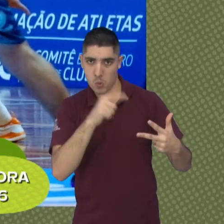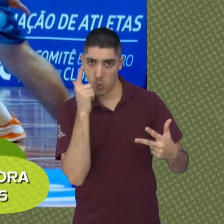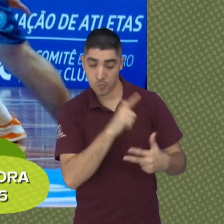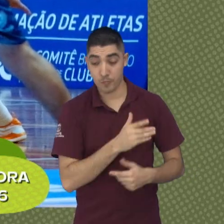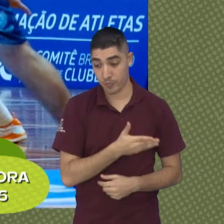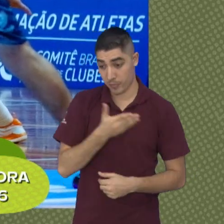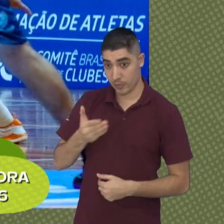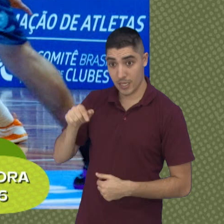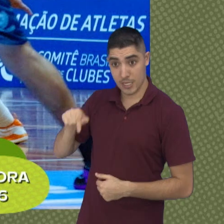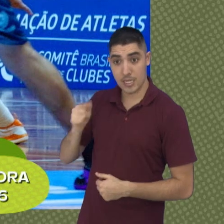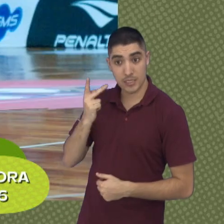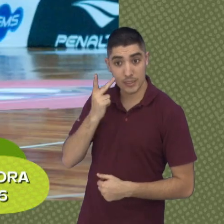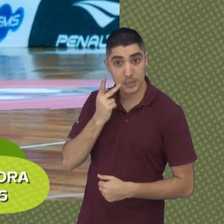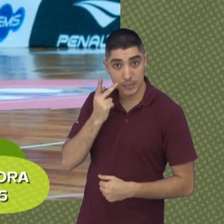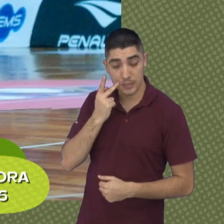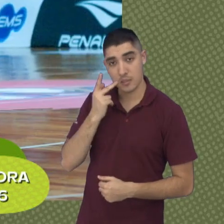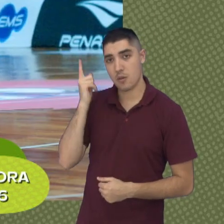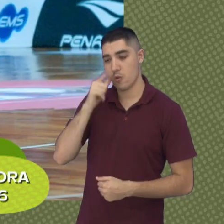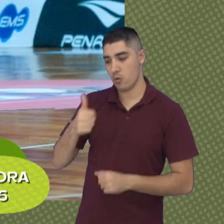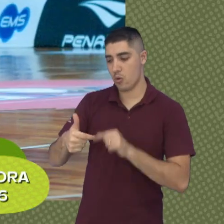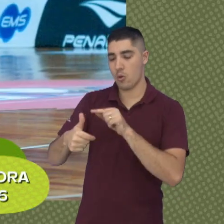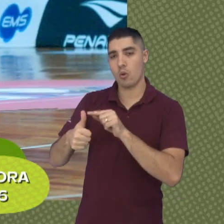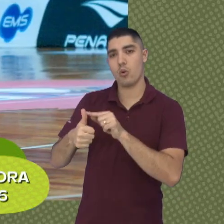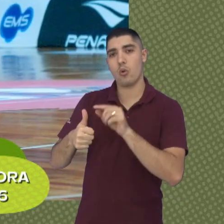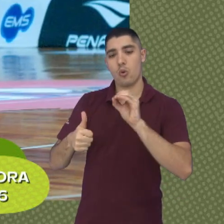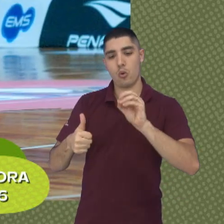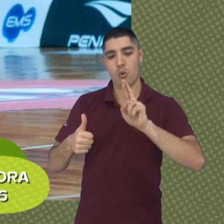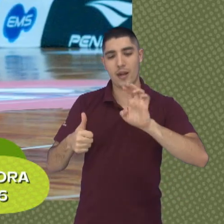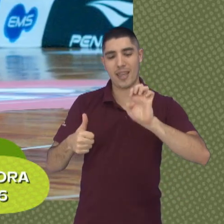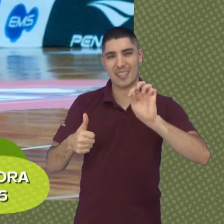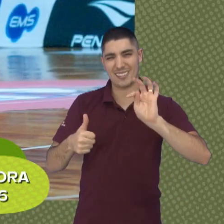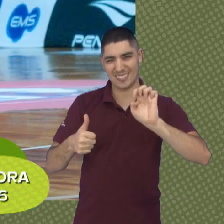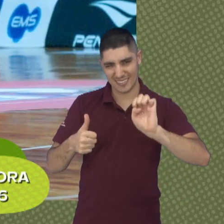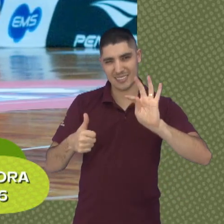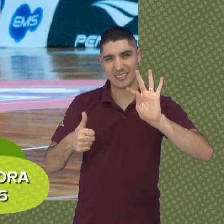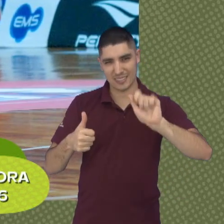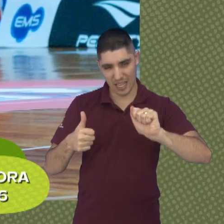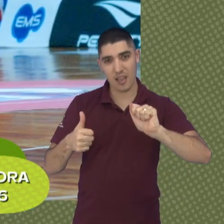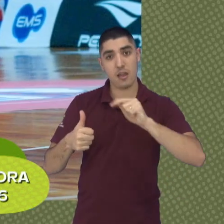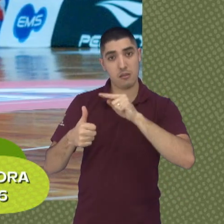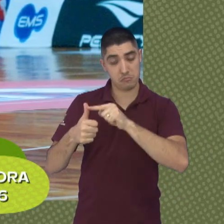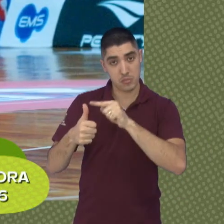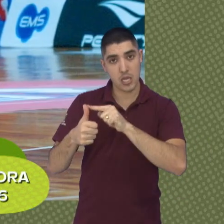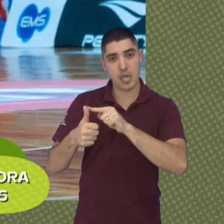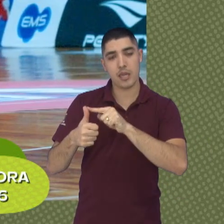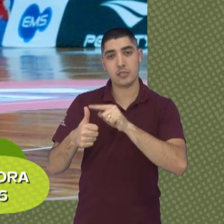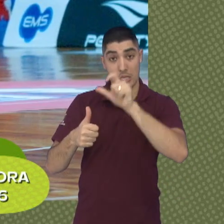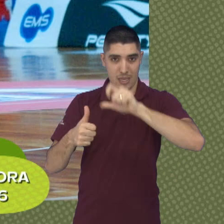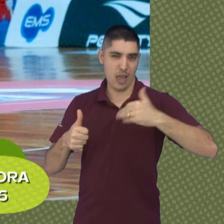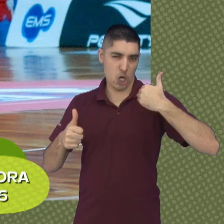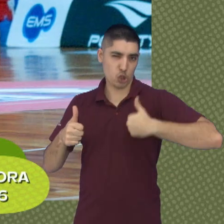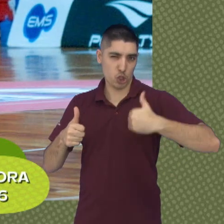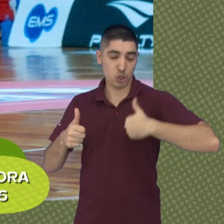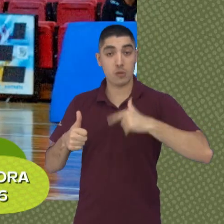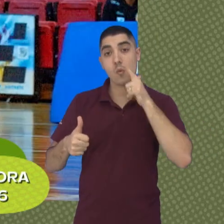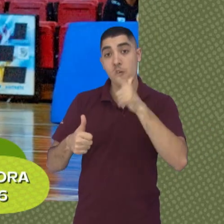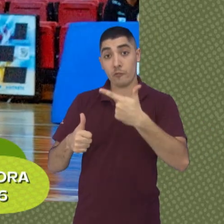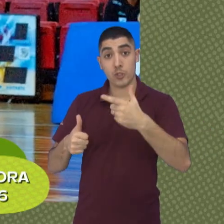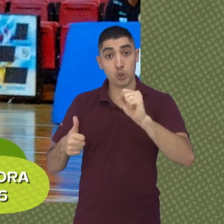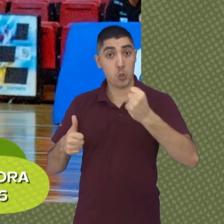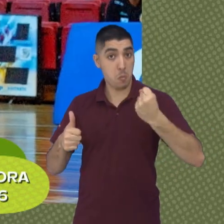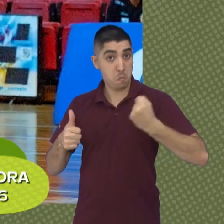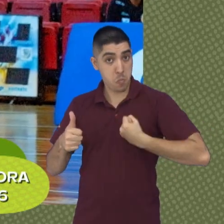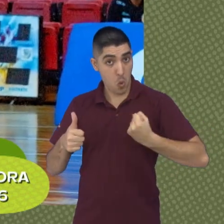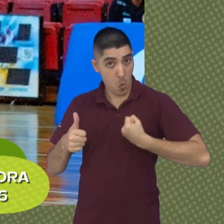lado do Fortaleza, o Oresta, o armador argentino da equipe do Fortaleza, 28 pontos,